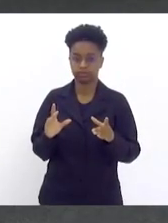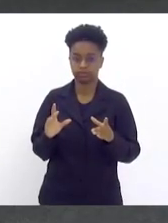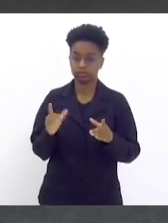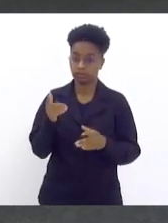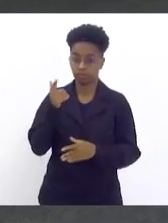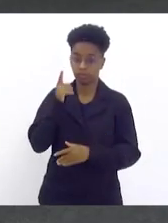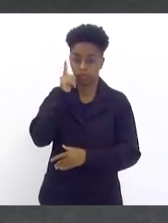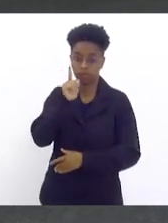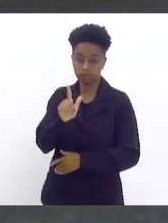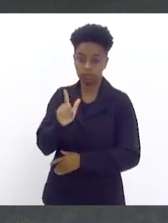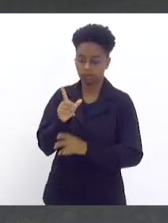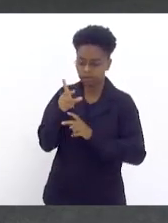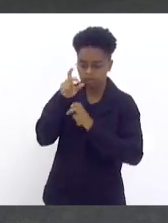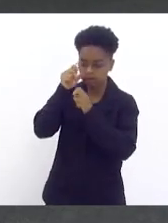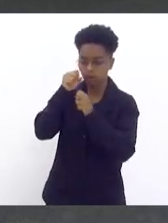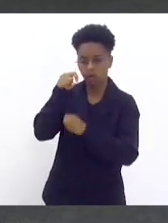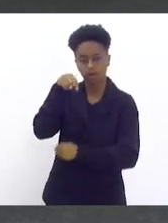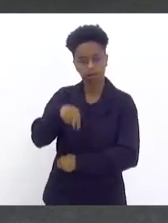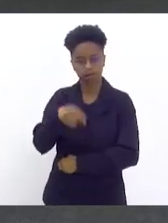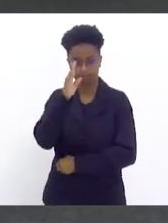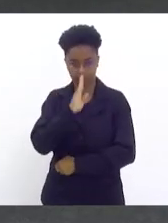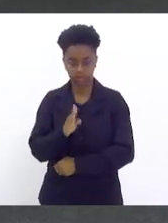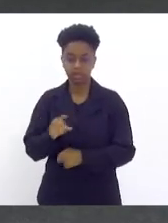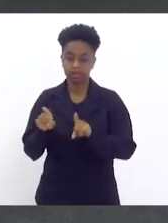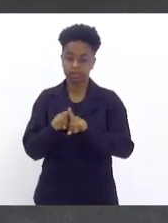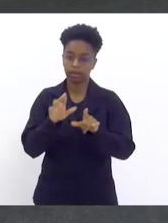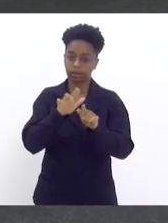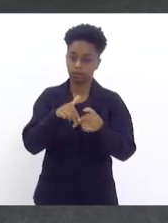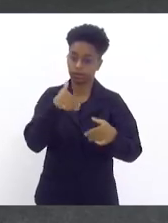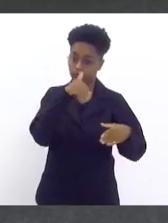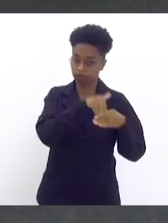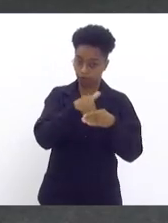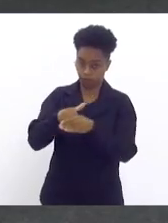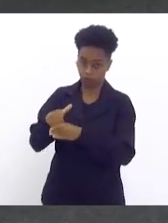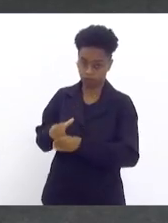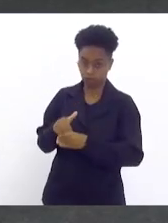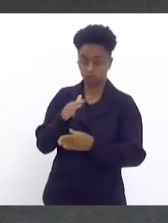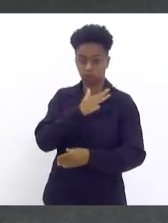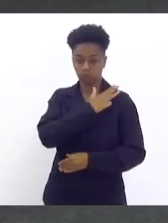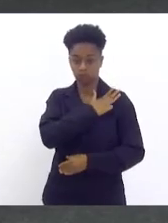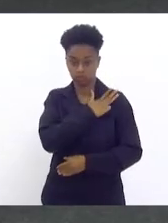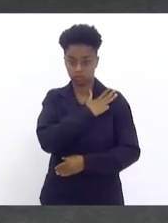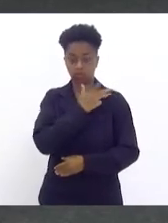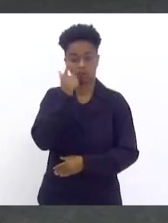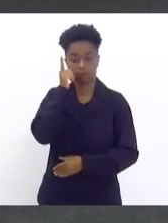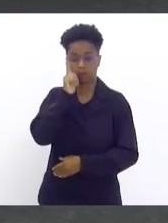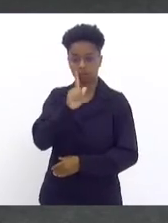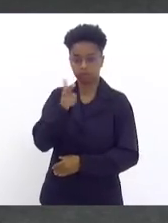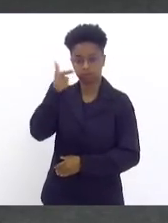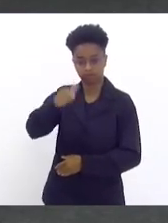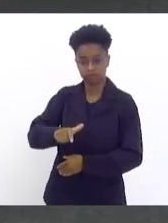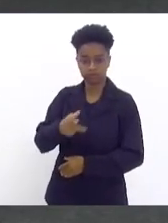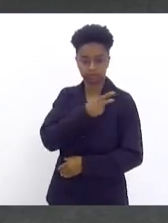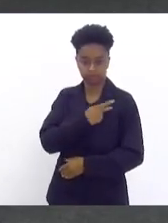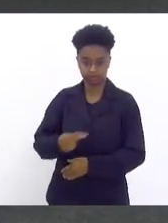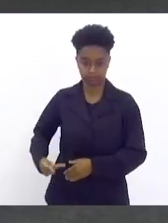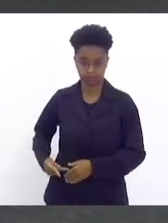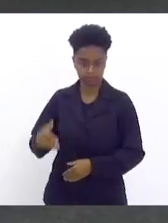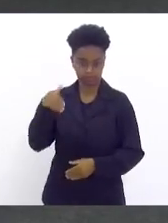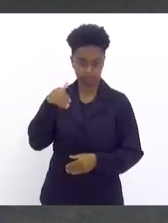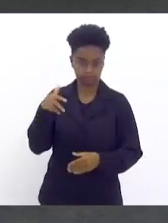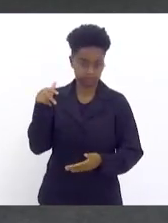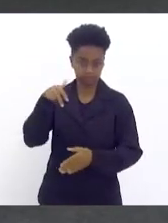foi forte no nosso país e através do voto Luiz Inácio Lula da Silva foi recolocado na presidência da república